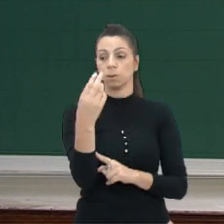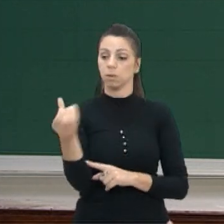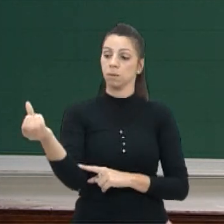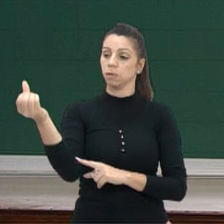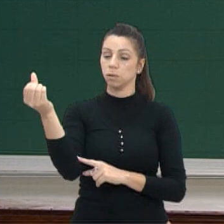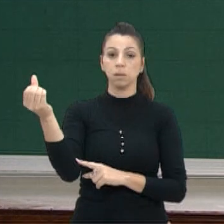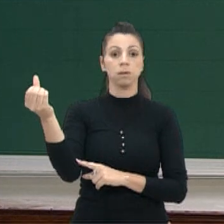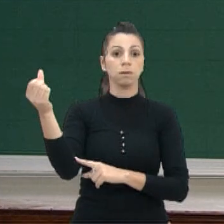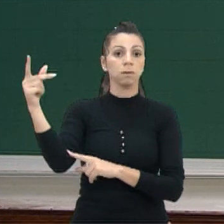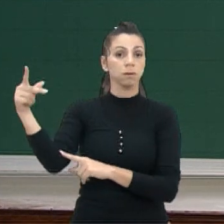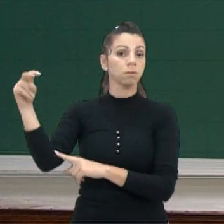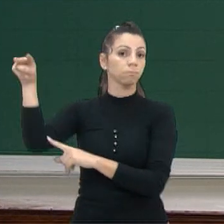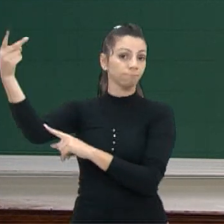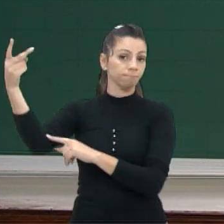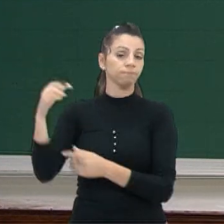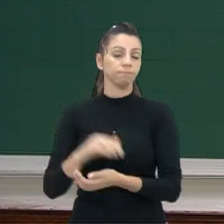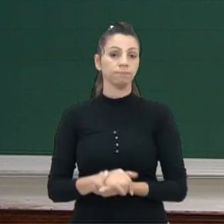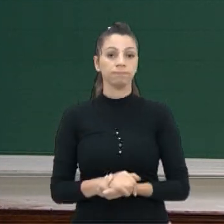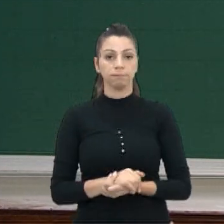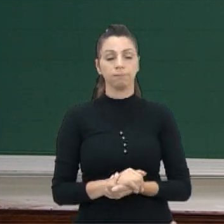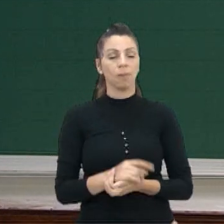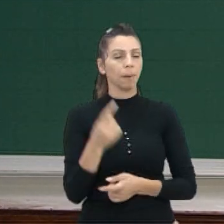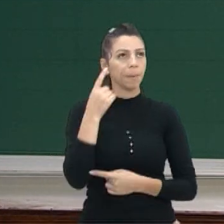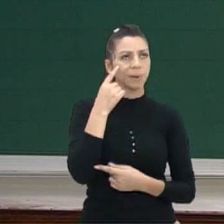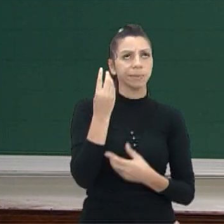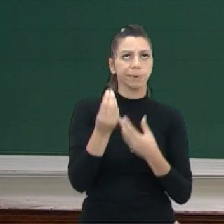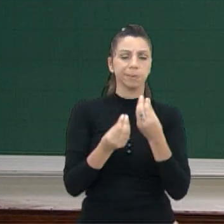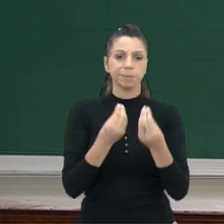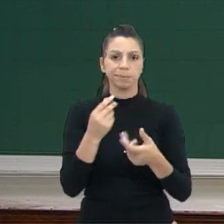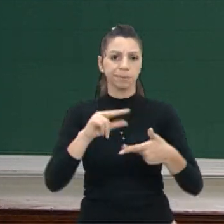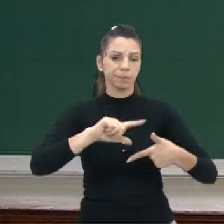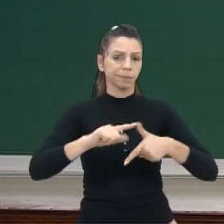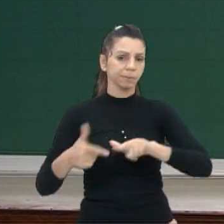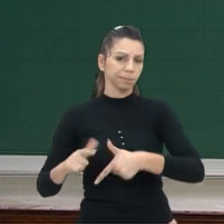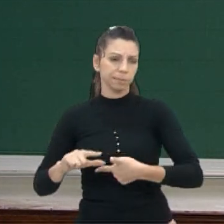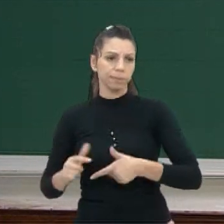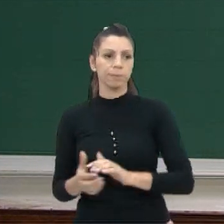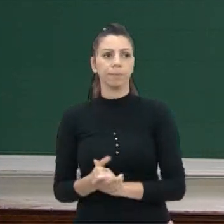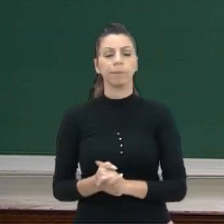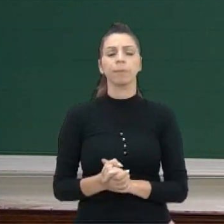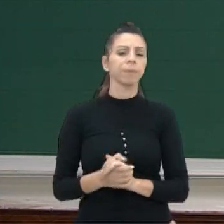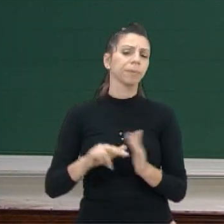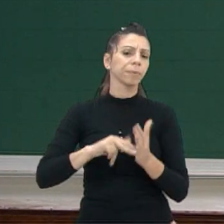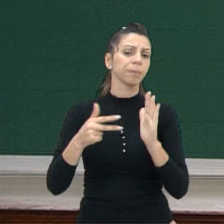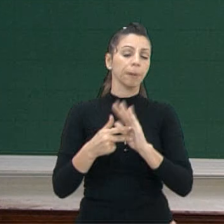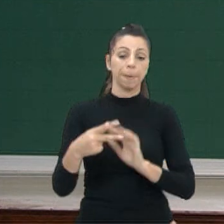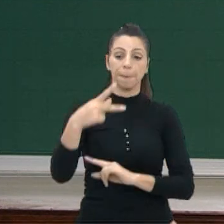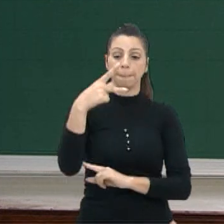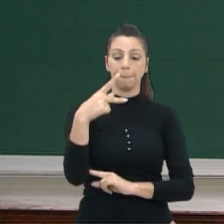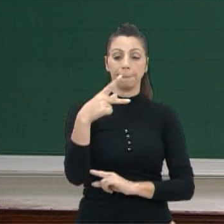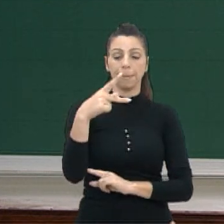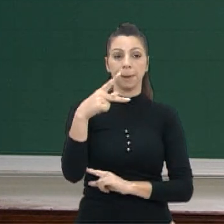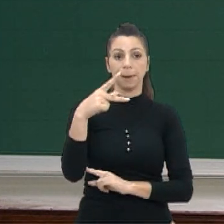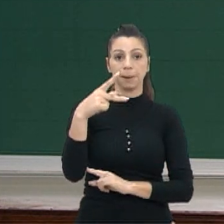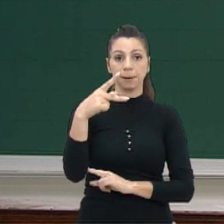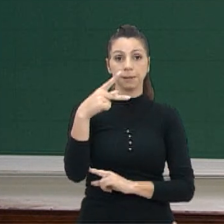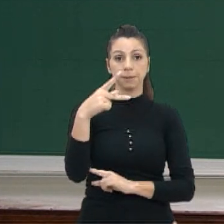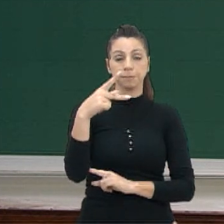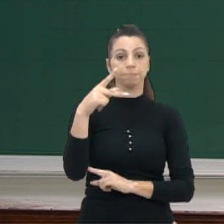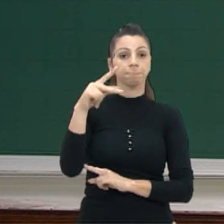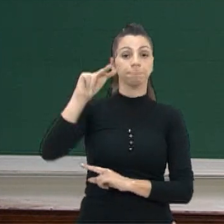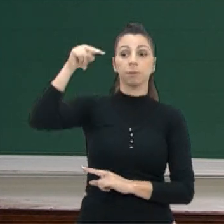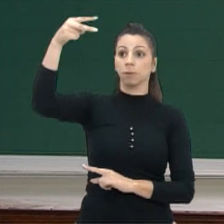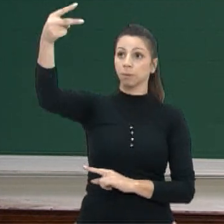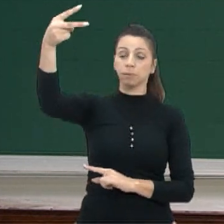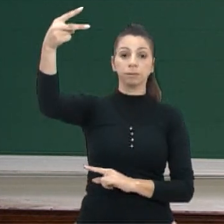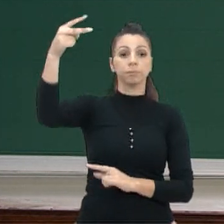Então, vai ficar 6p ao quadrado. Se você pensar naquela ideia geométrica, o que é o p ao quadrado? É um quadradinho de lado p